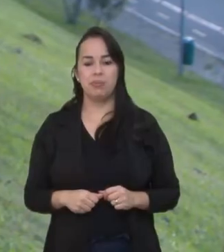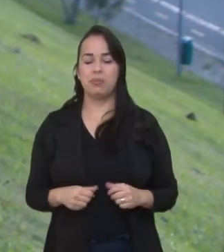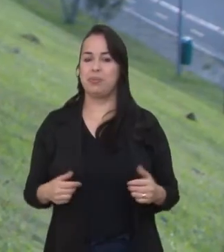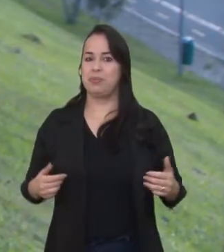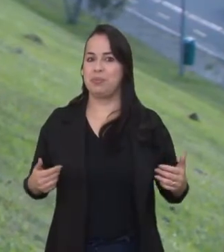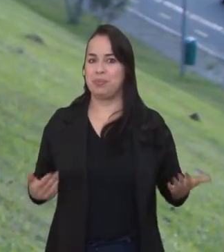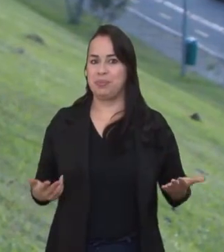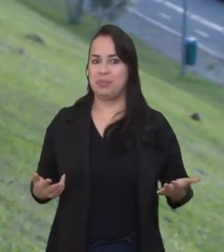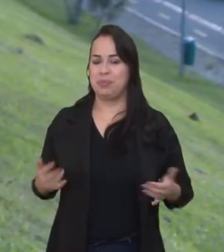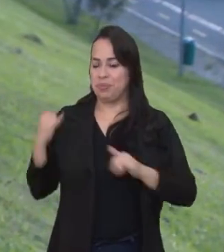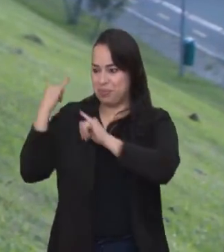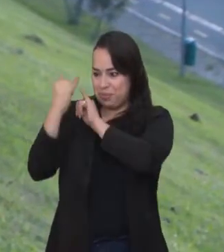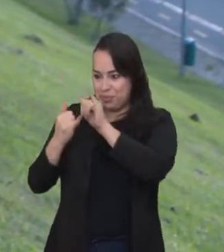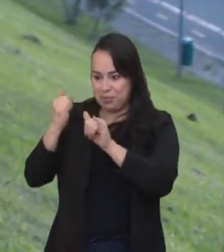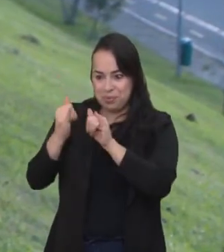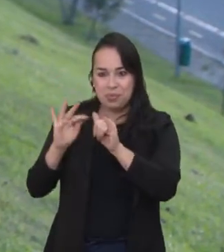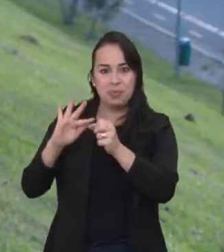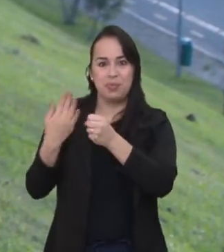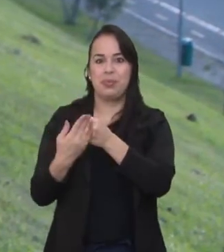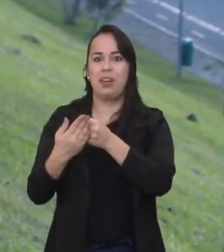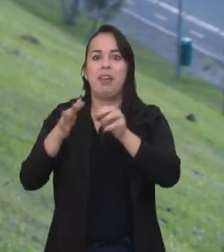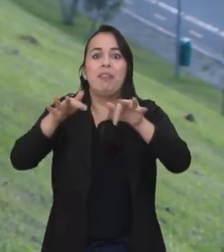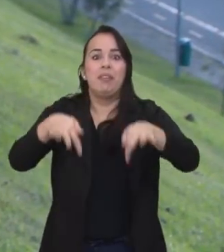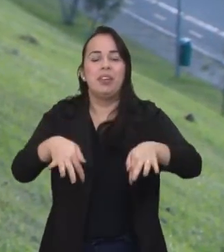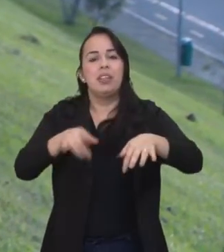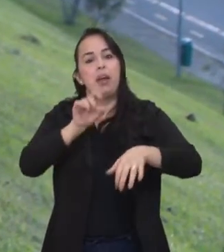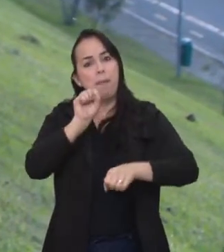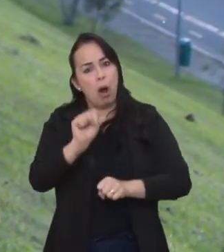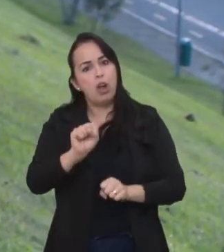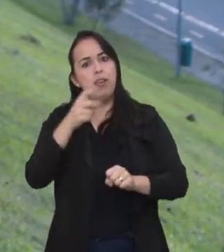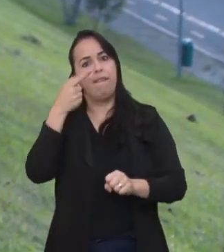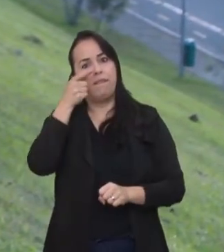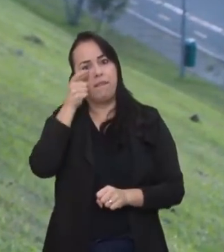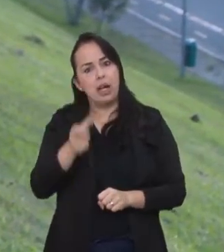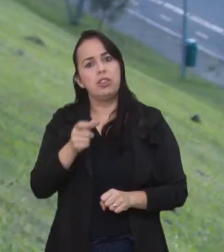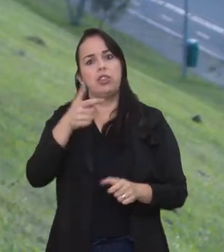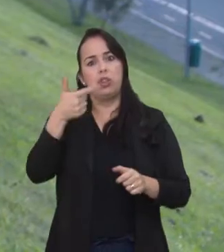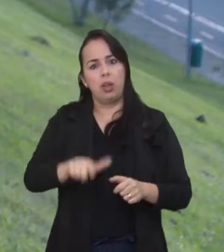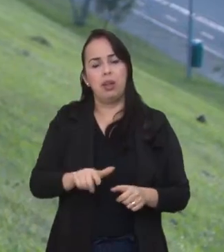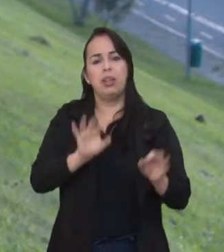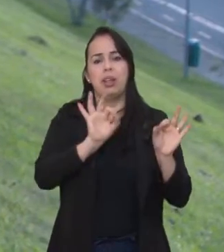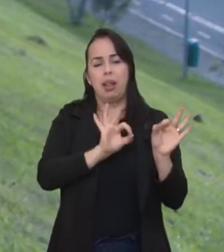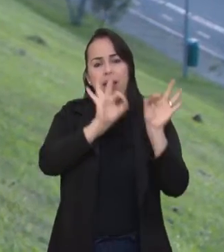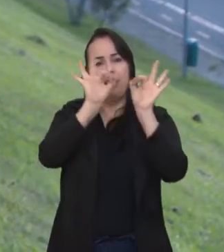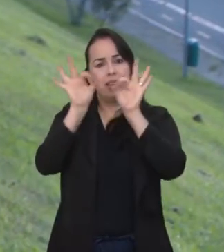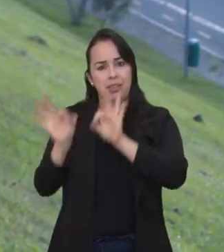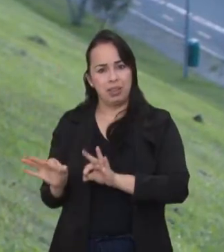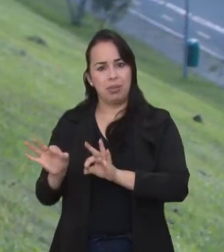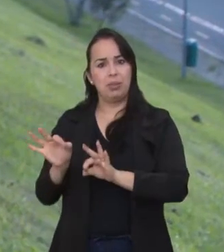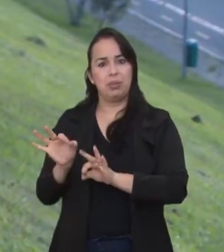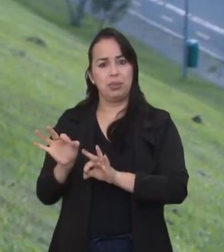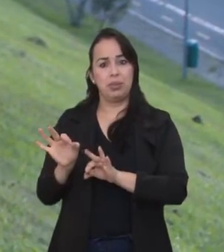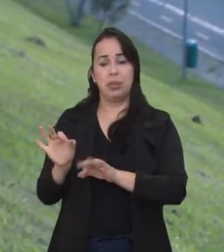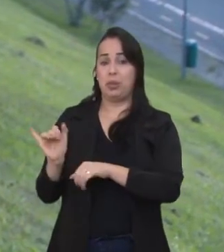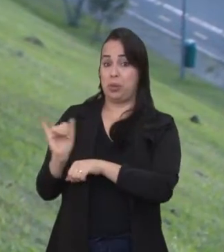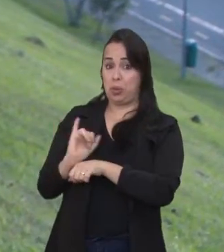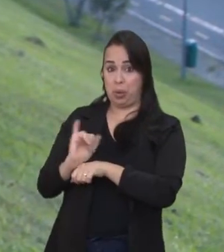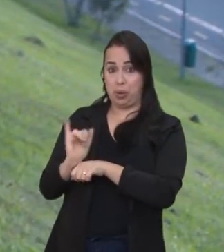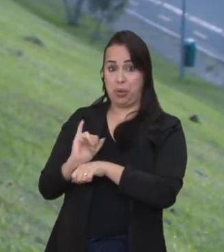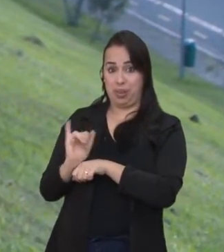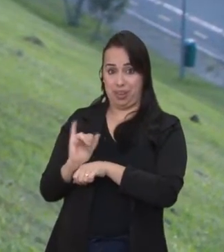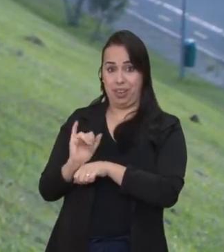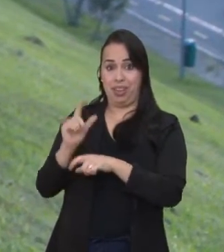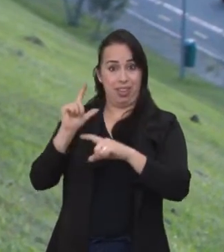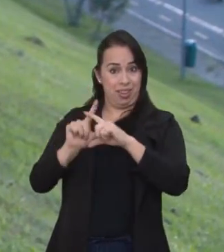O Histórias do Meu Bairro fica por aqui. Você pode rever este programa e acompanhar toda a nossa programação pelo